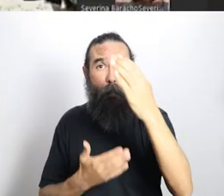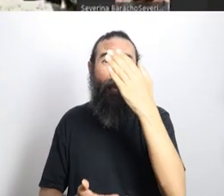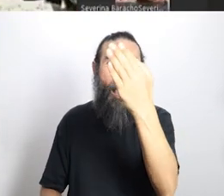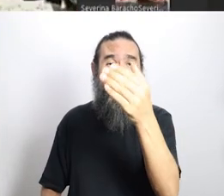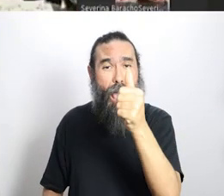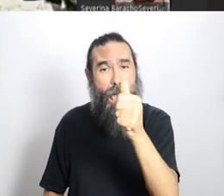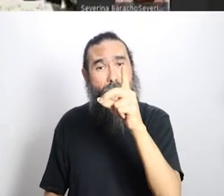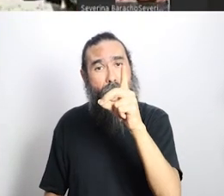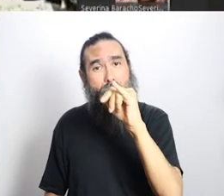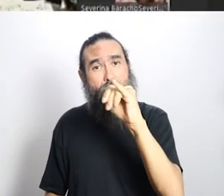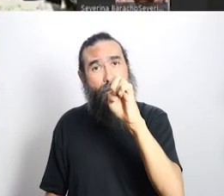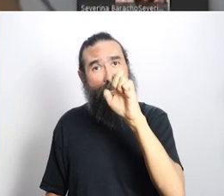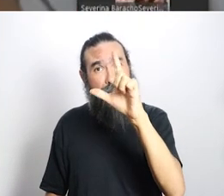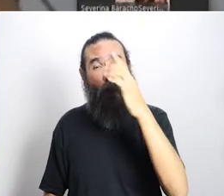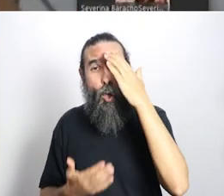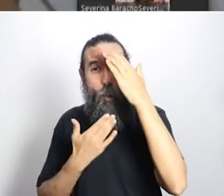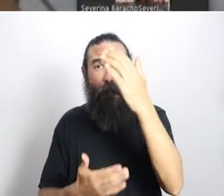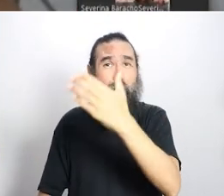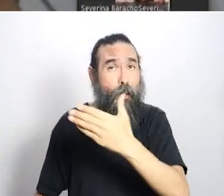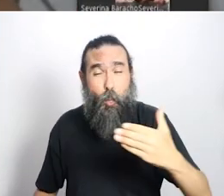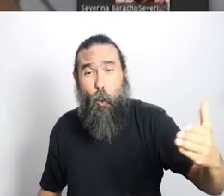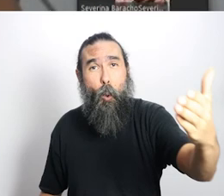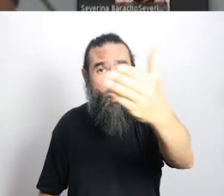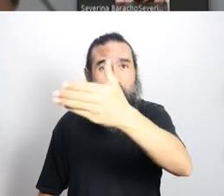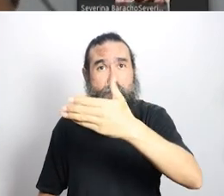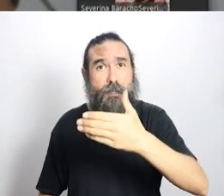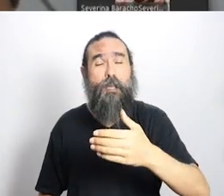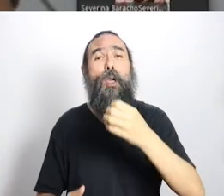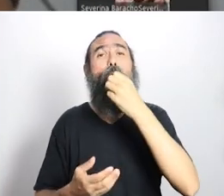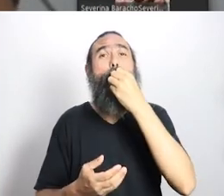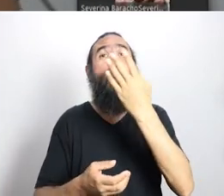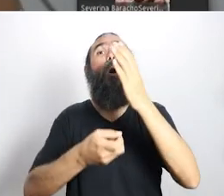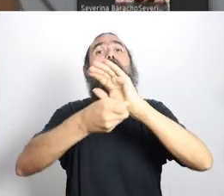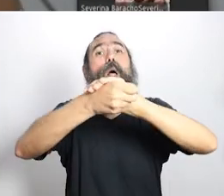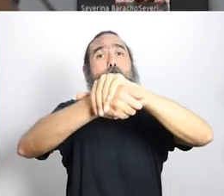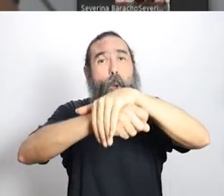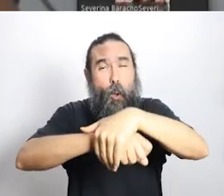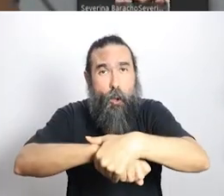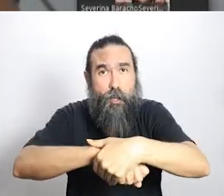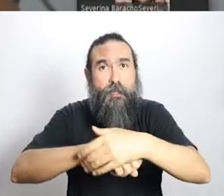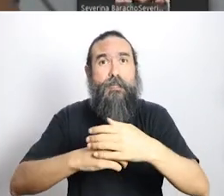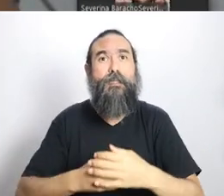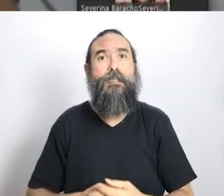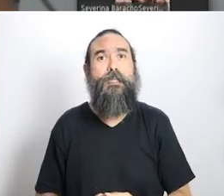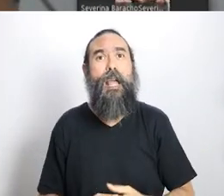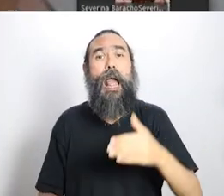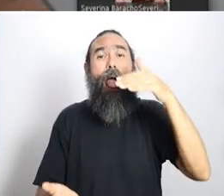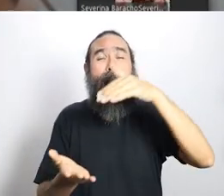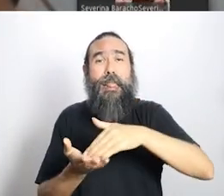Diel. O encontro é isso mesmo. Boa noite.